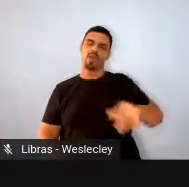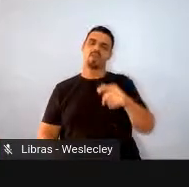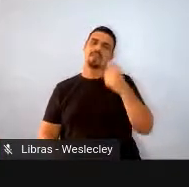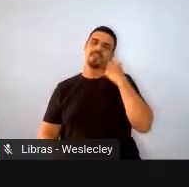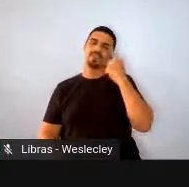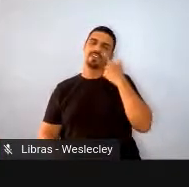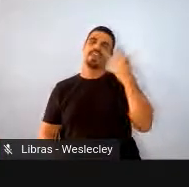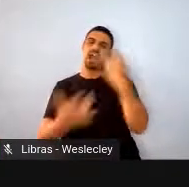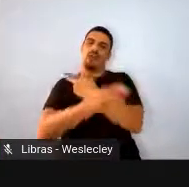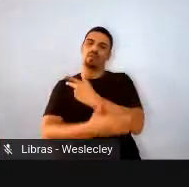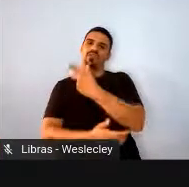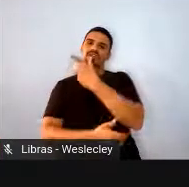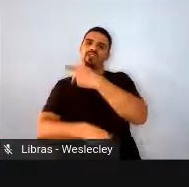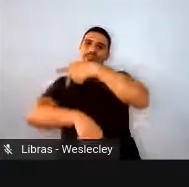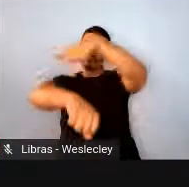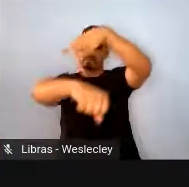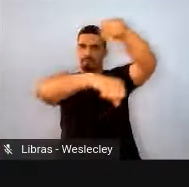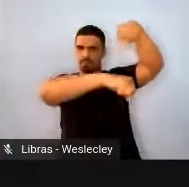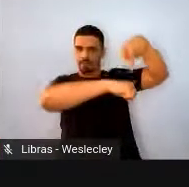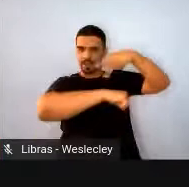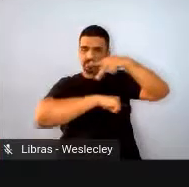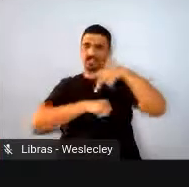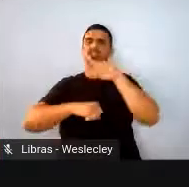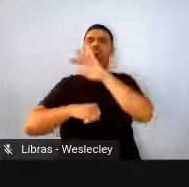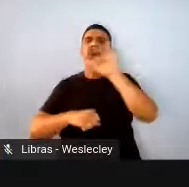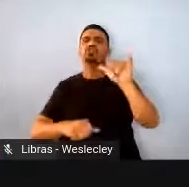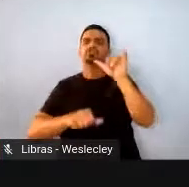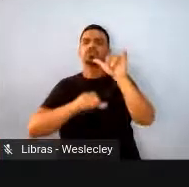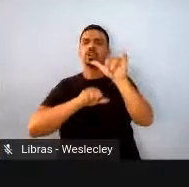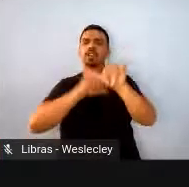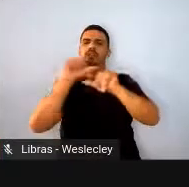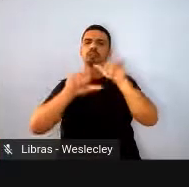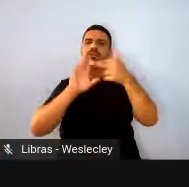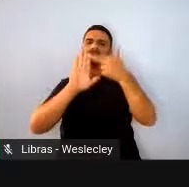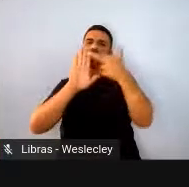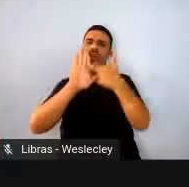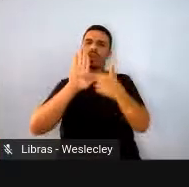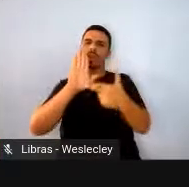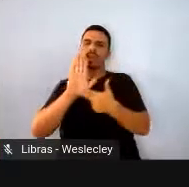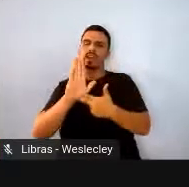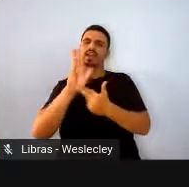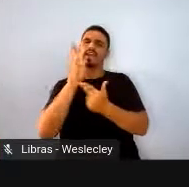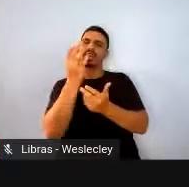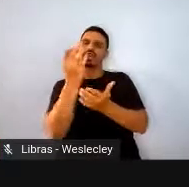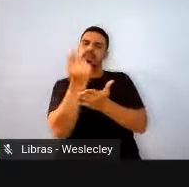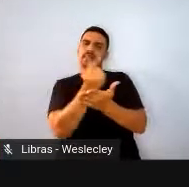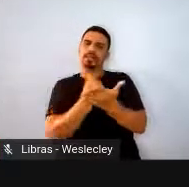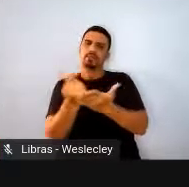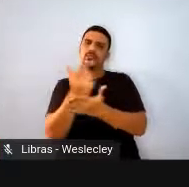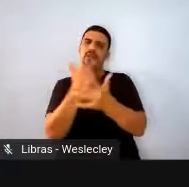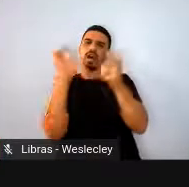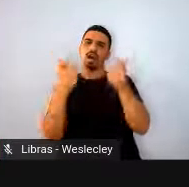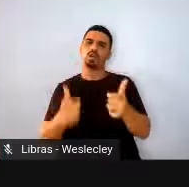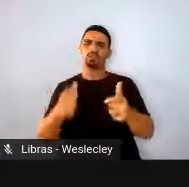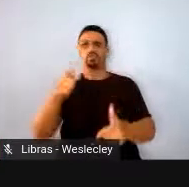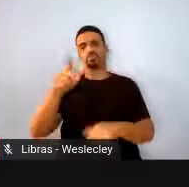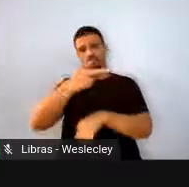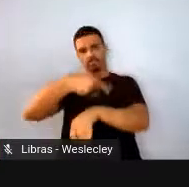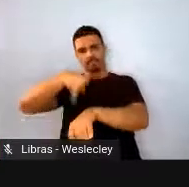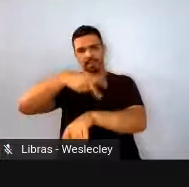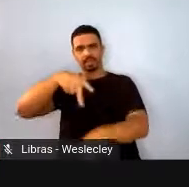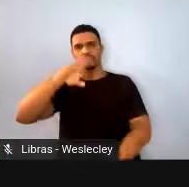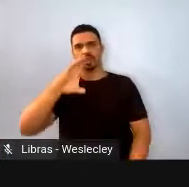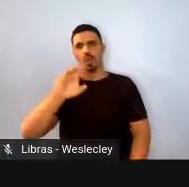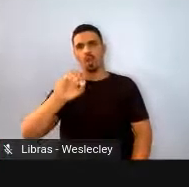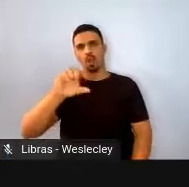tá? Esse aqui é o dia da reforma, da votação da reforma tributária na Colômbia, no Senado da Colômbia.